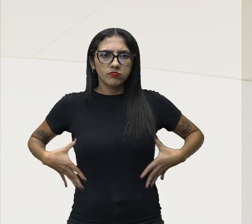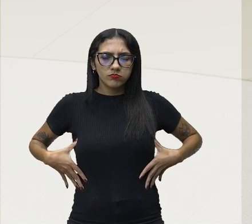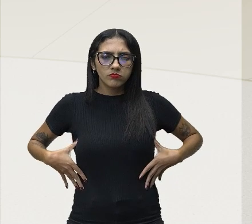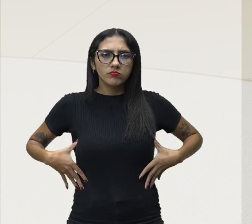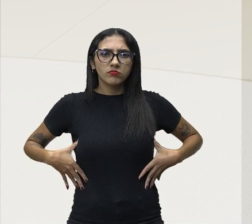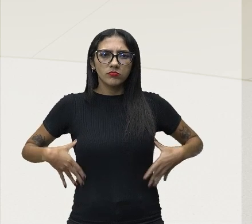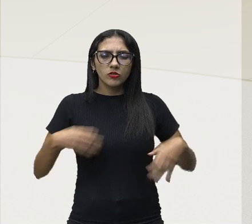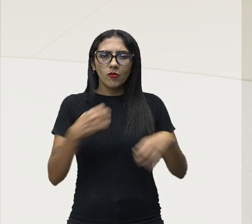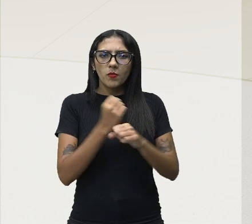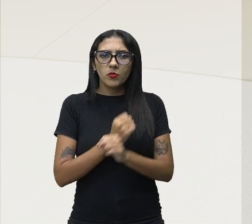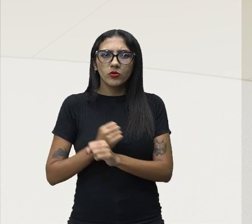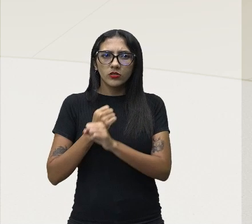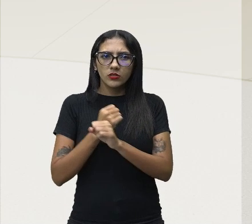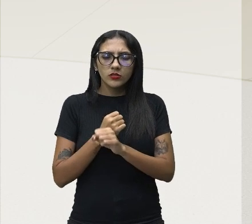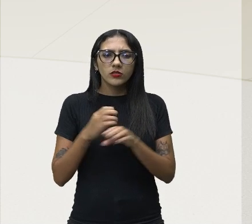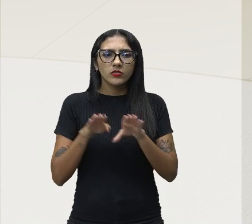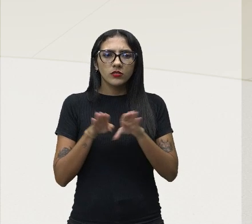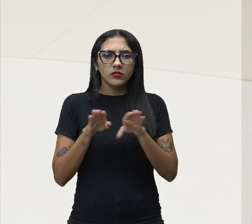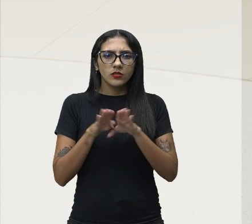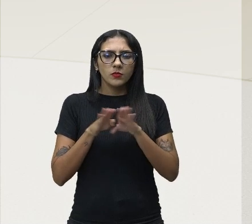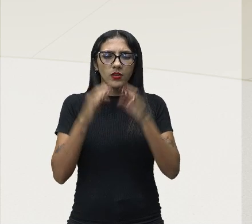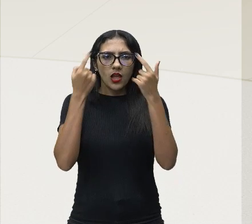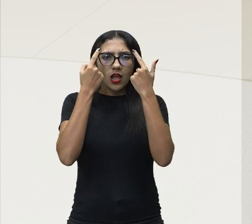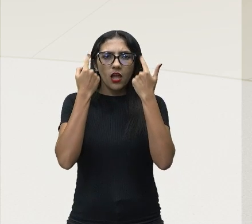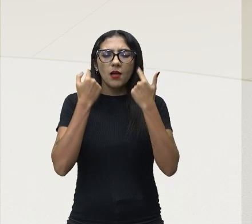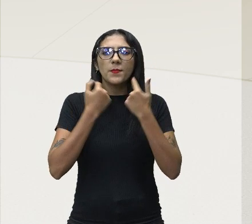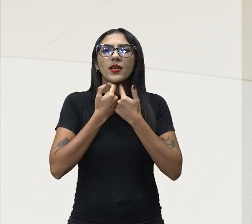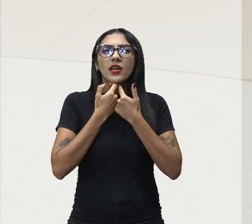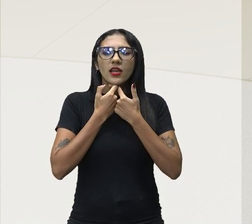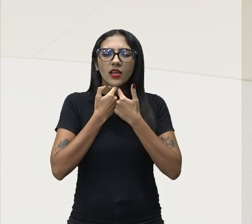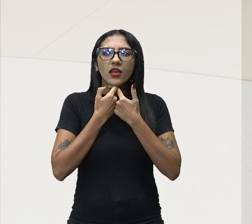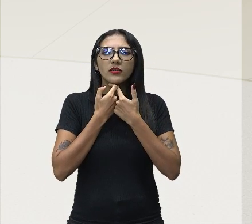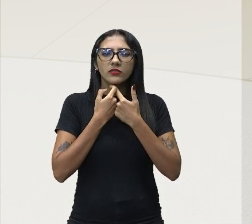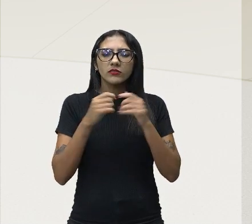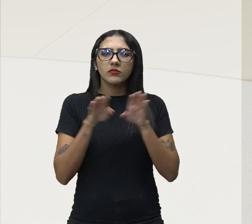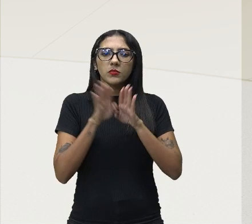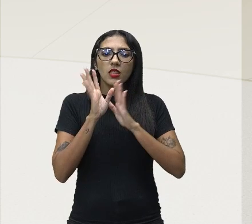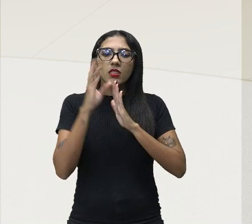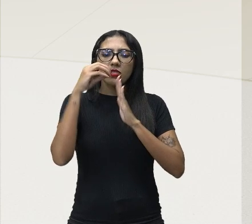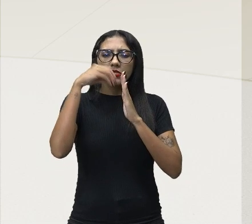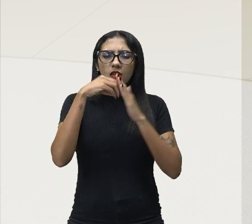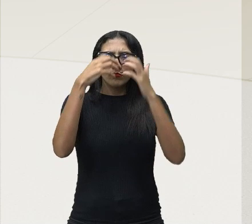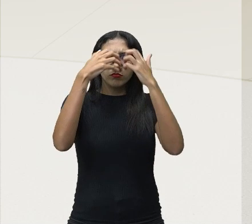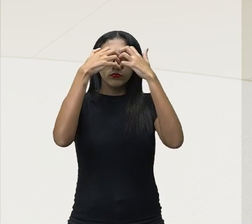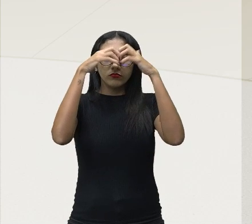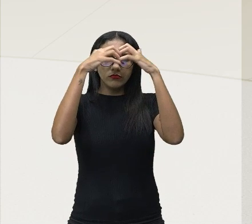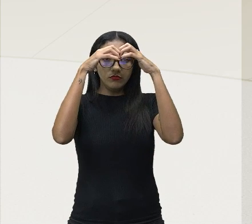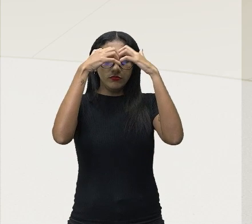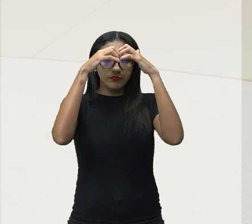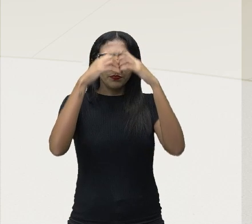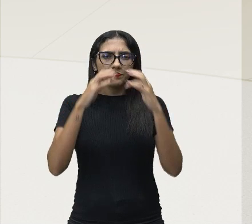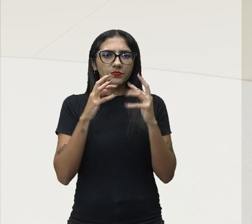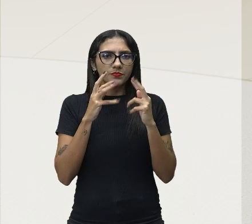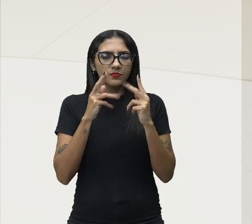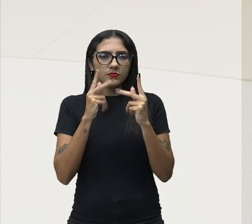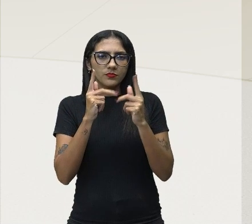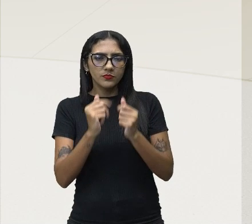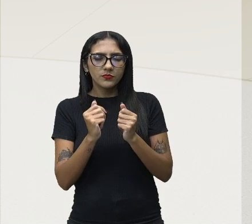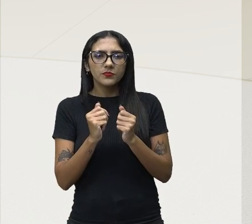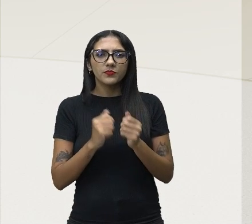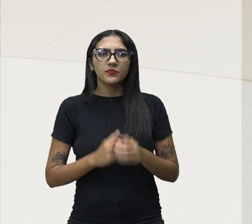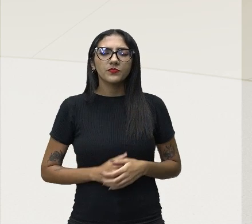o pulmão, o crânio, né? Aqui a nossa cabeça que vai proteger o cérebro, o cerebelo, né? Essas estruturas